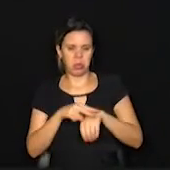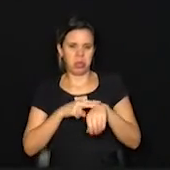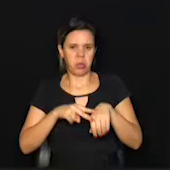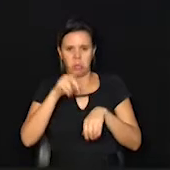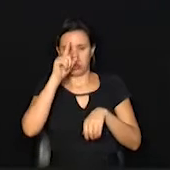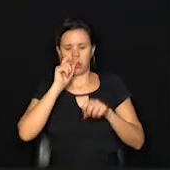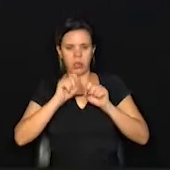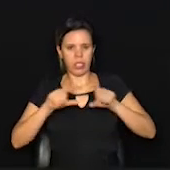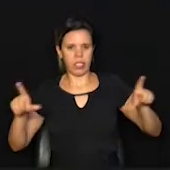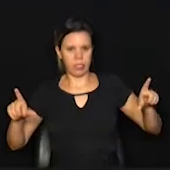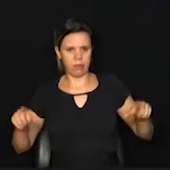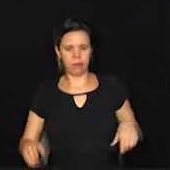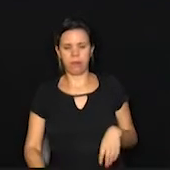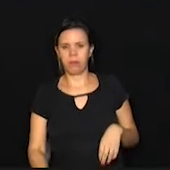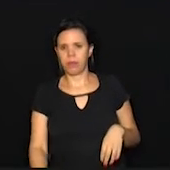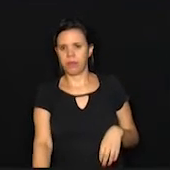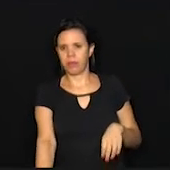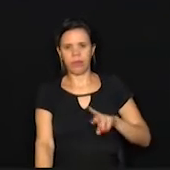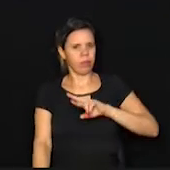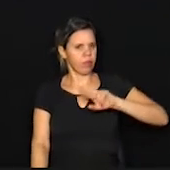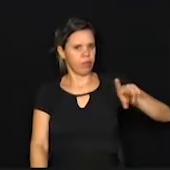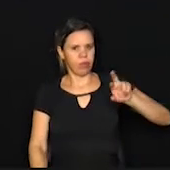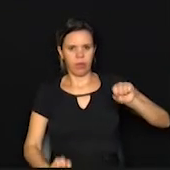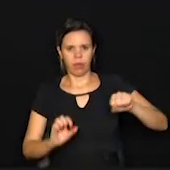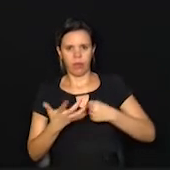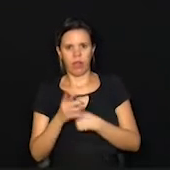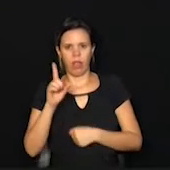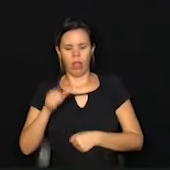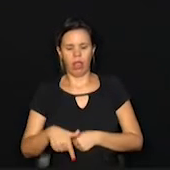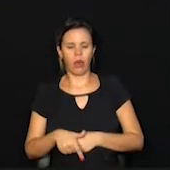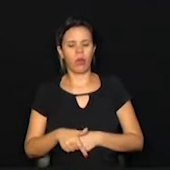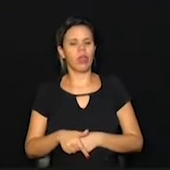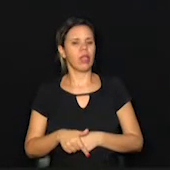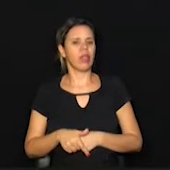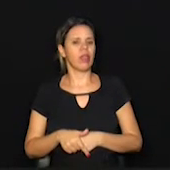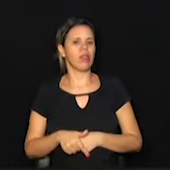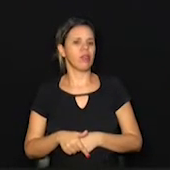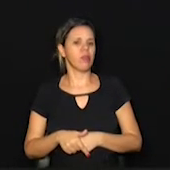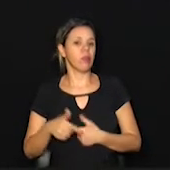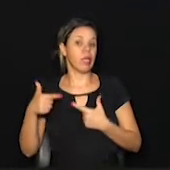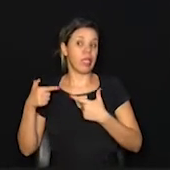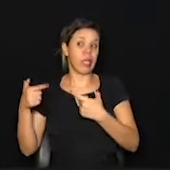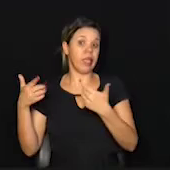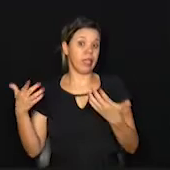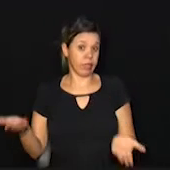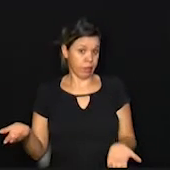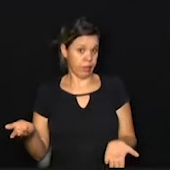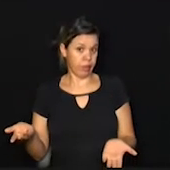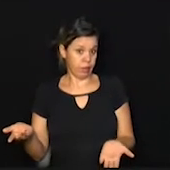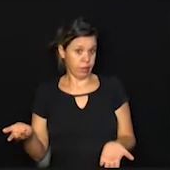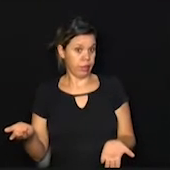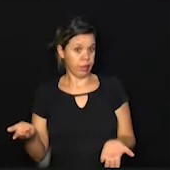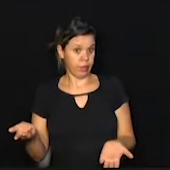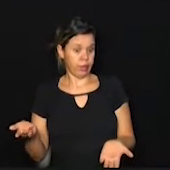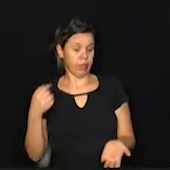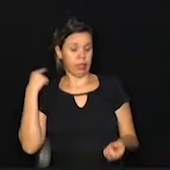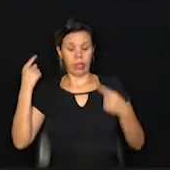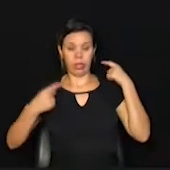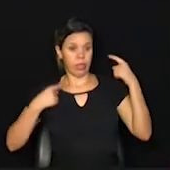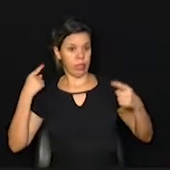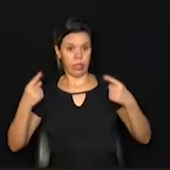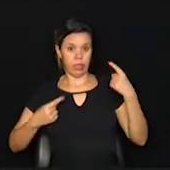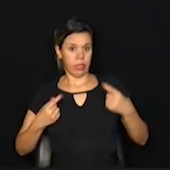com dois cartazes não é pandemia é comunismo entendeu num nível de loucura